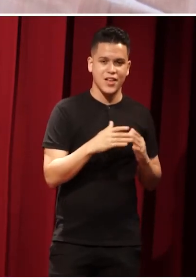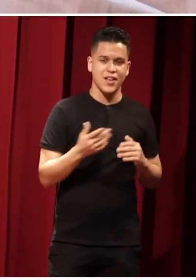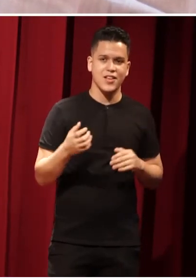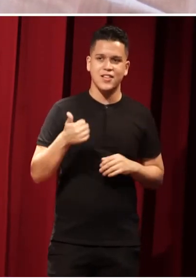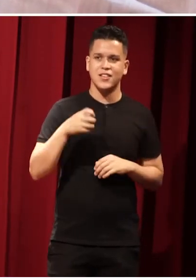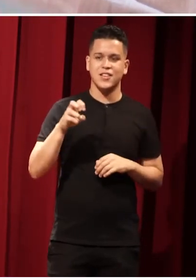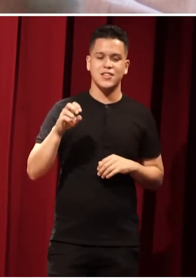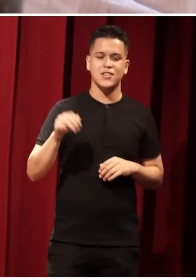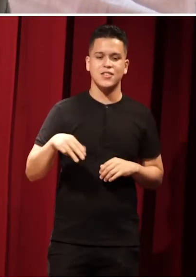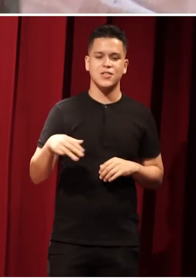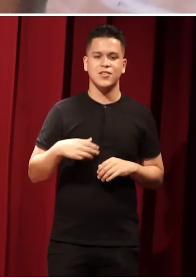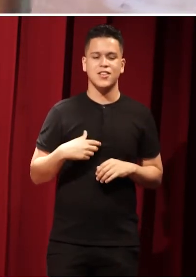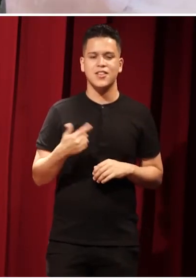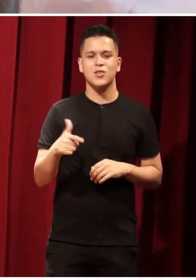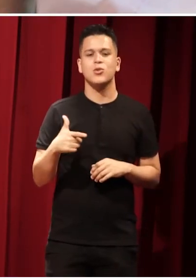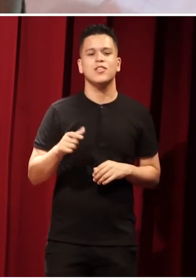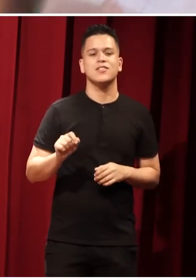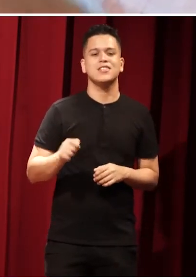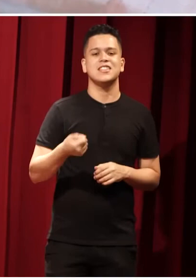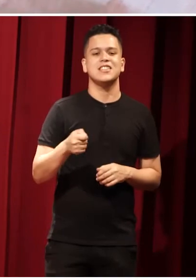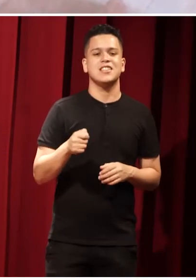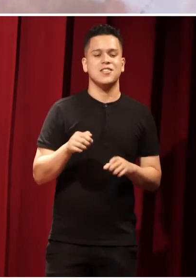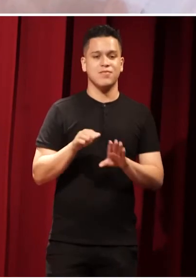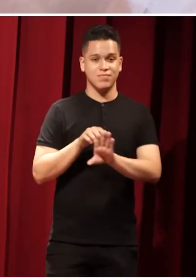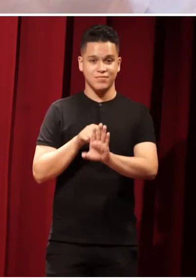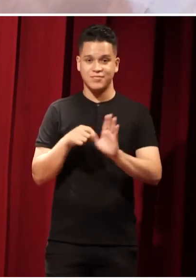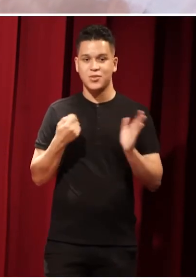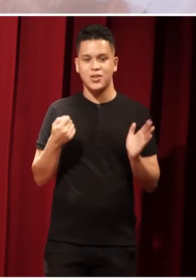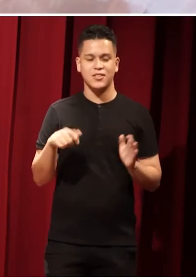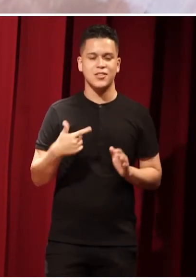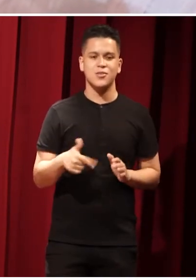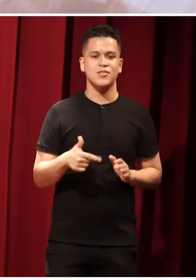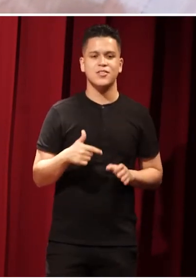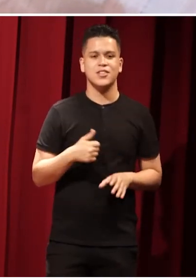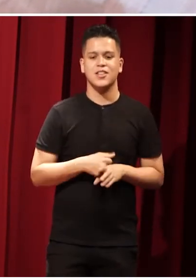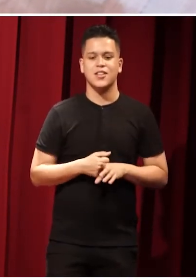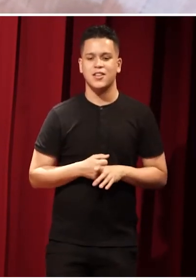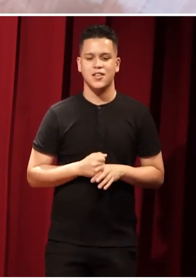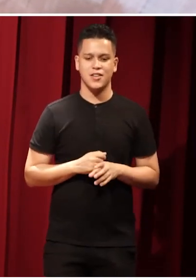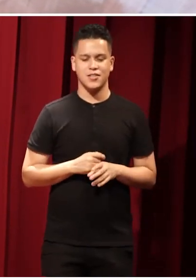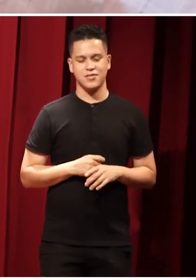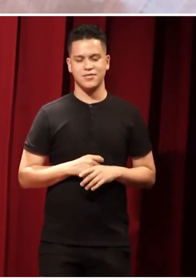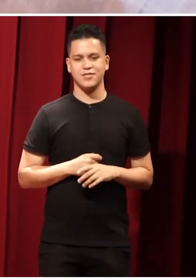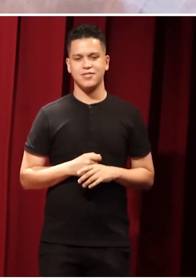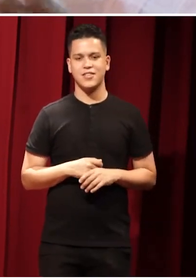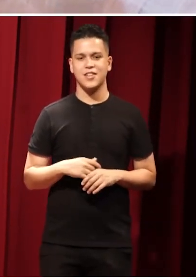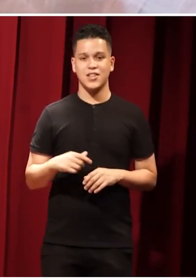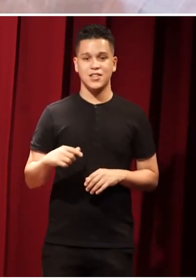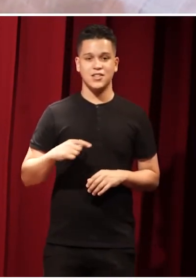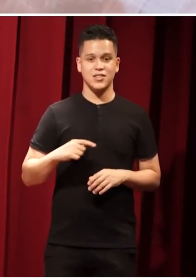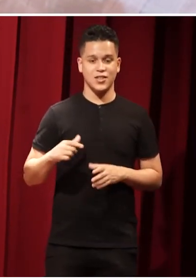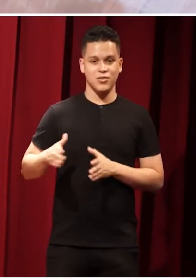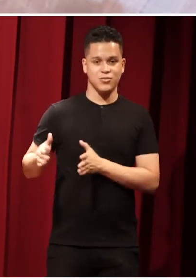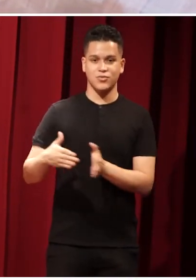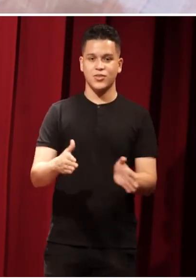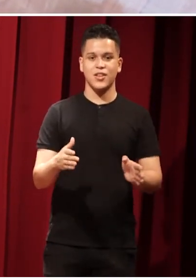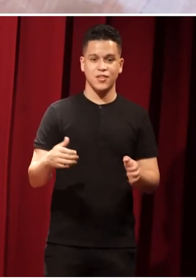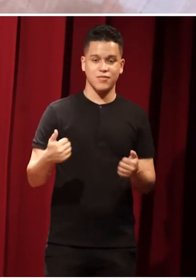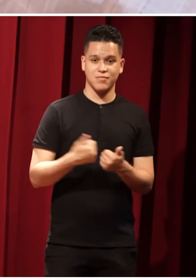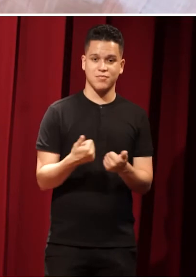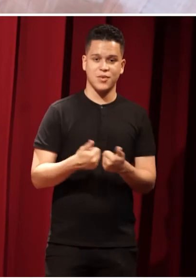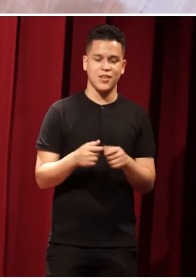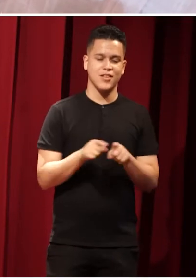tinha chave no portão, amarrava no barbante. Na beirinha da minha casa passava um igarapé e do outro lado começava uma